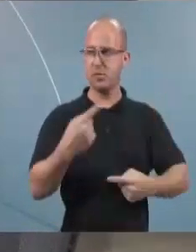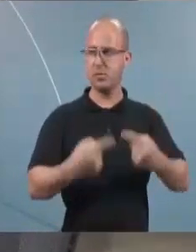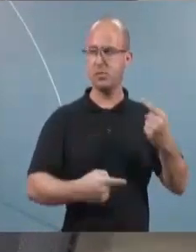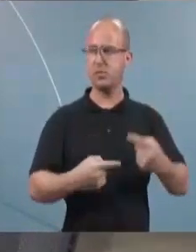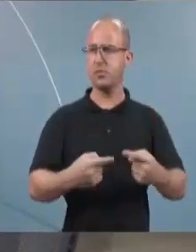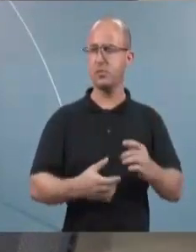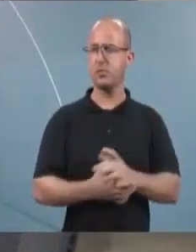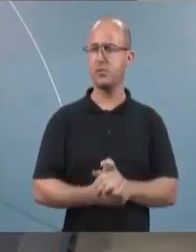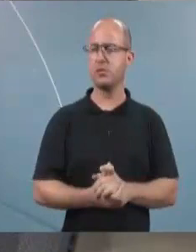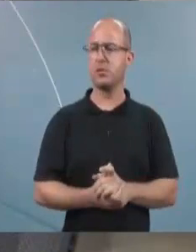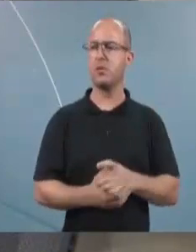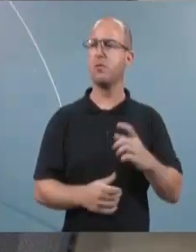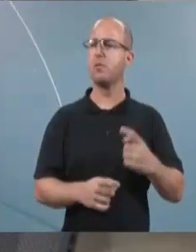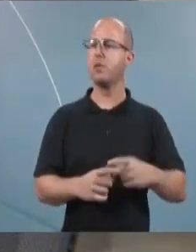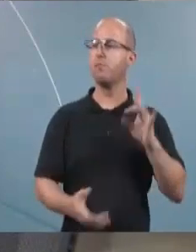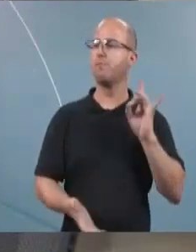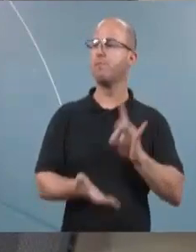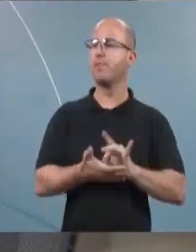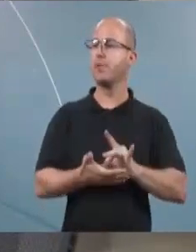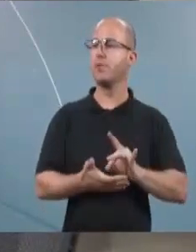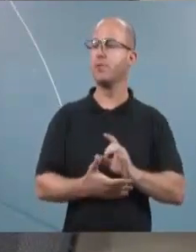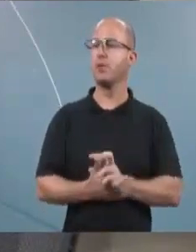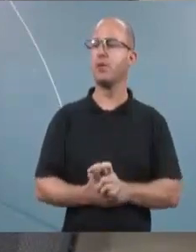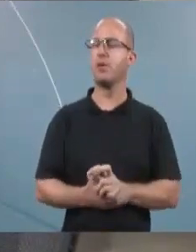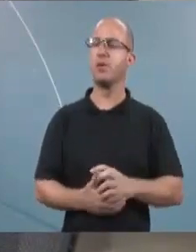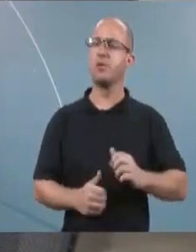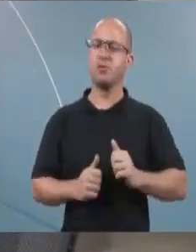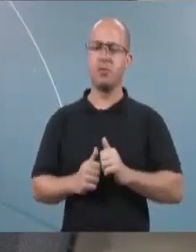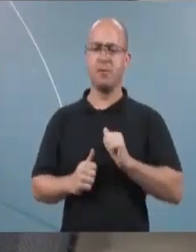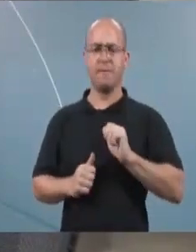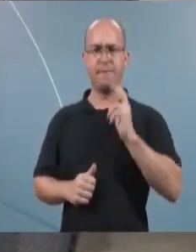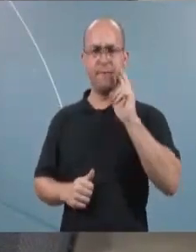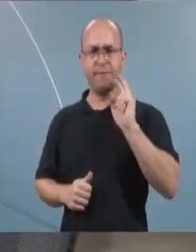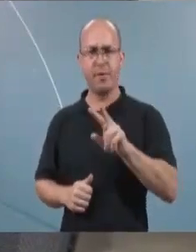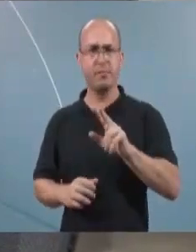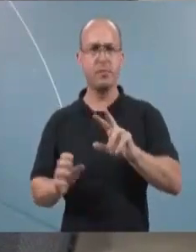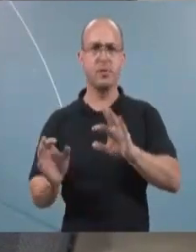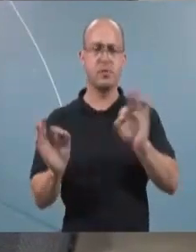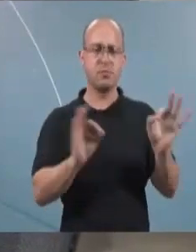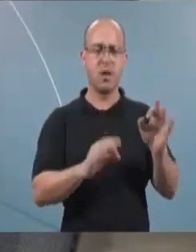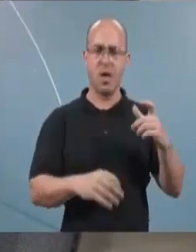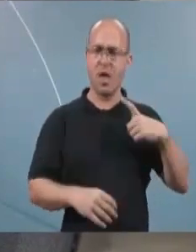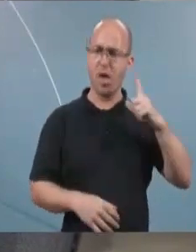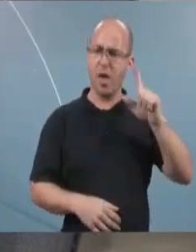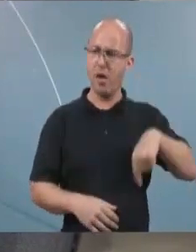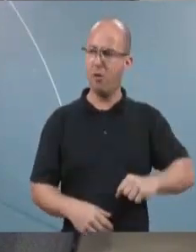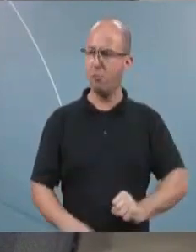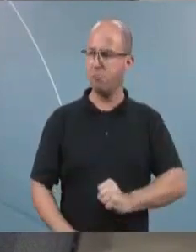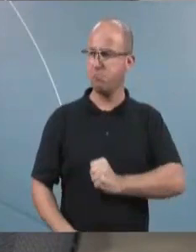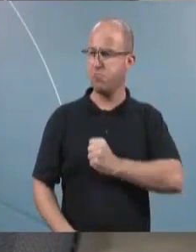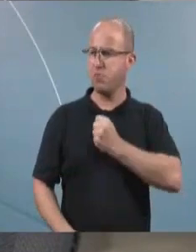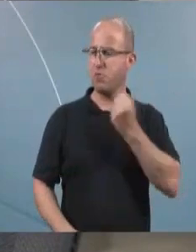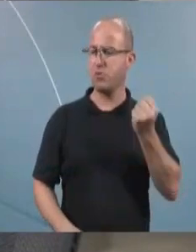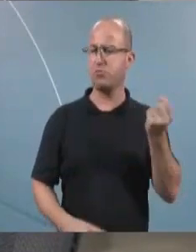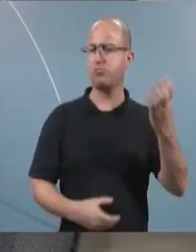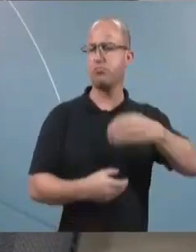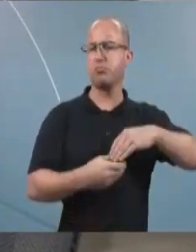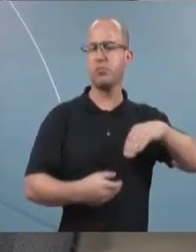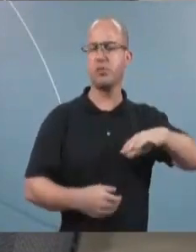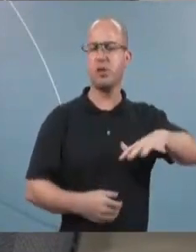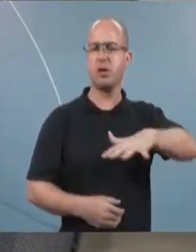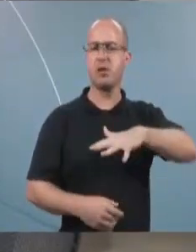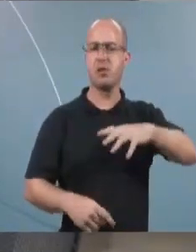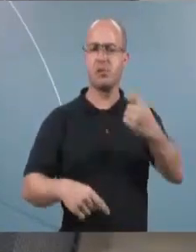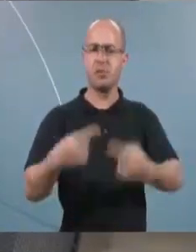ódio na política porque na verdade o que a gente acompanhou hoje aqui foi ódio sendo destilado em posições políticas mas